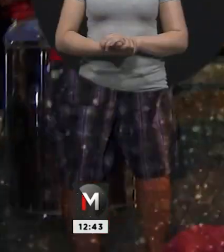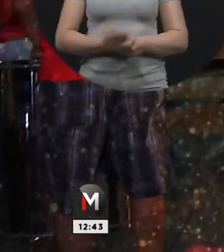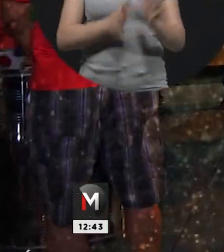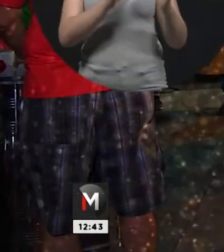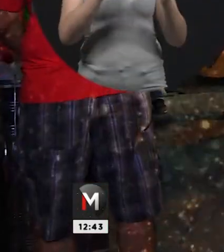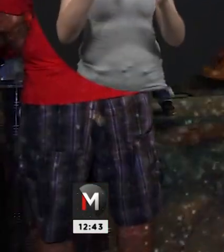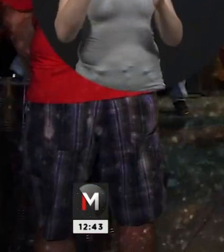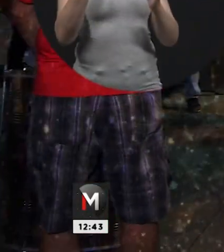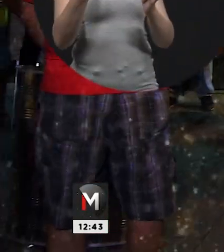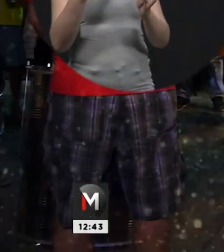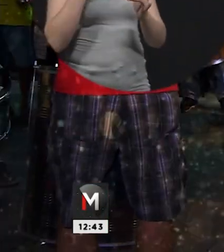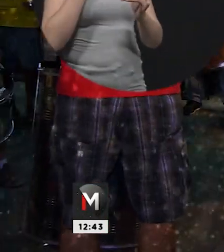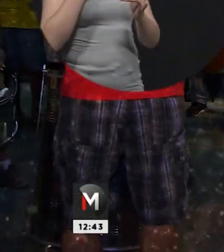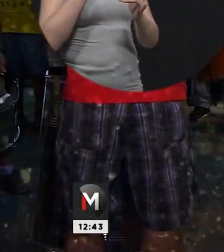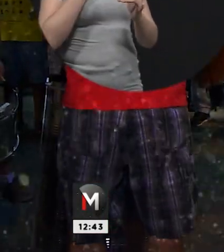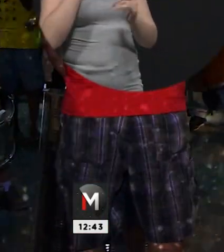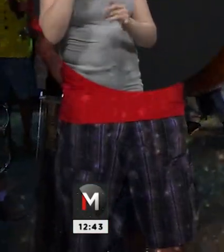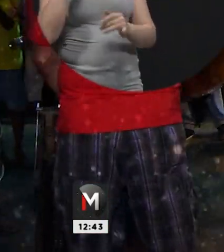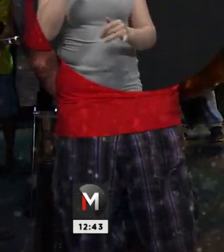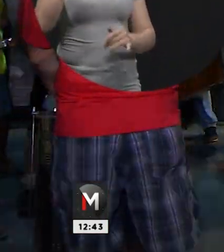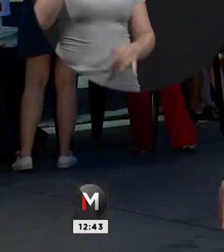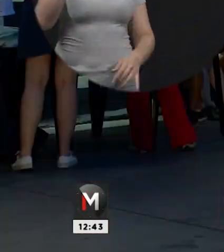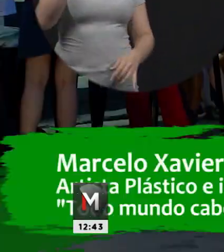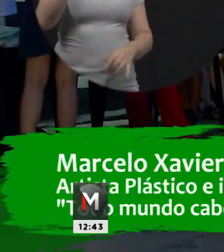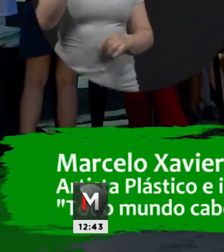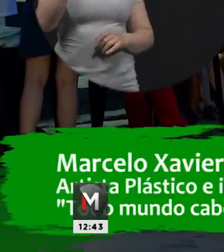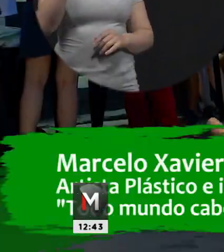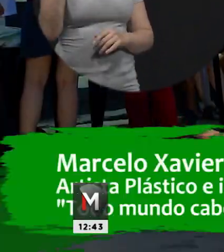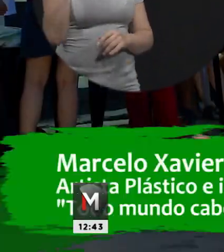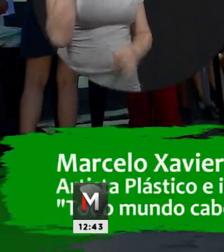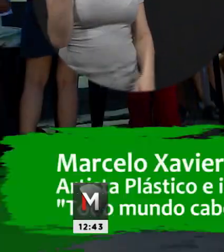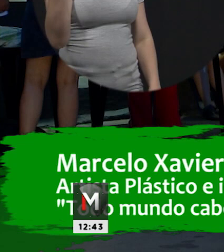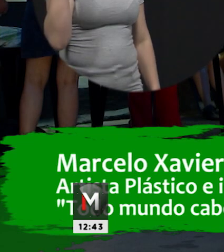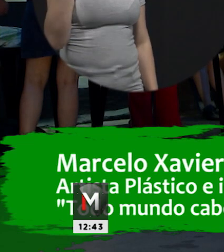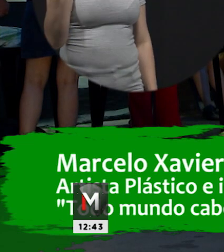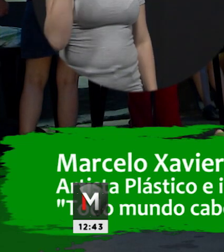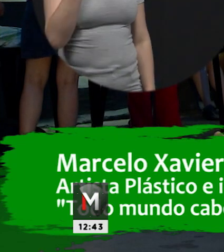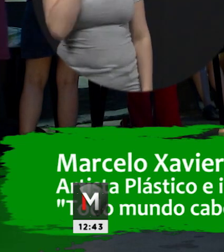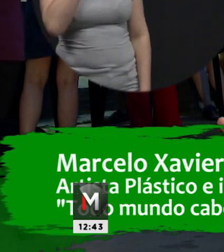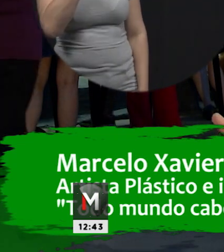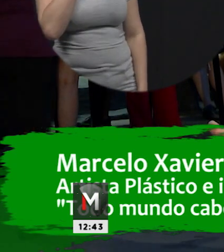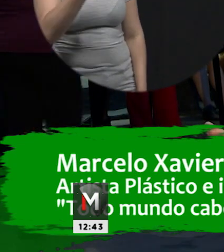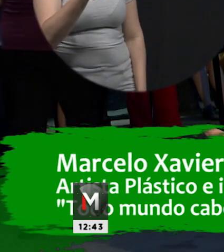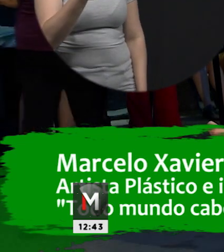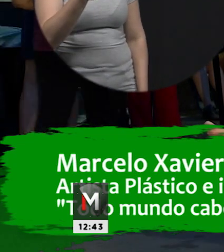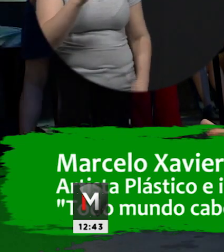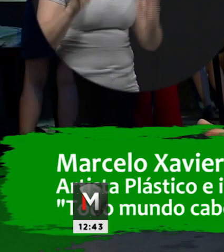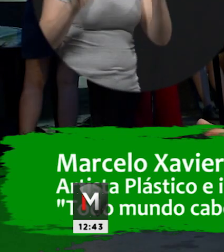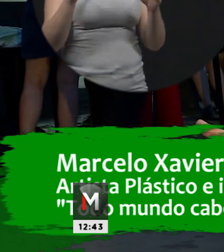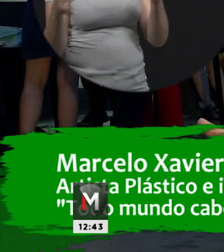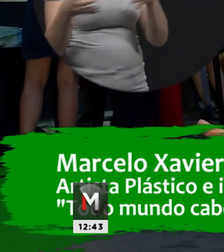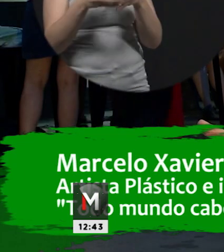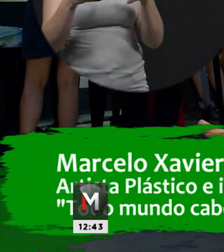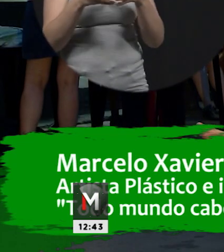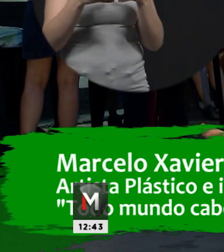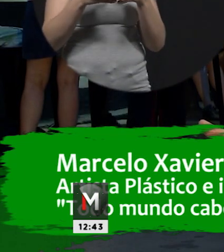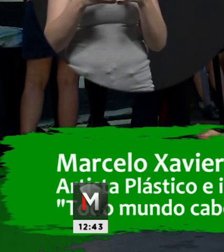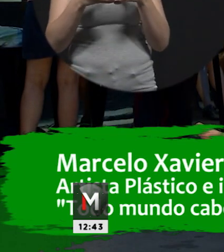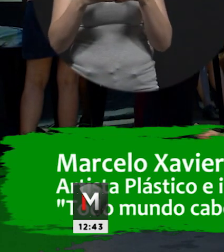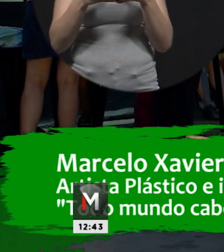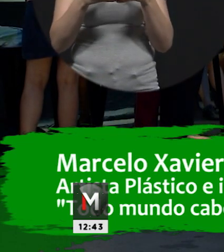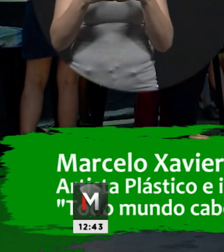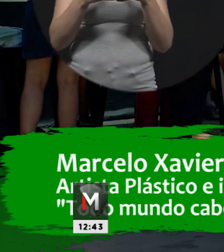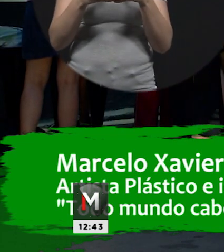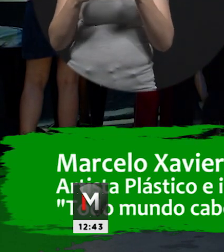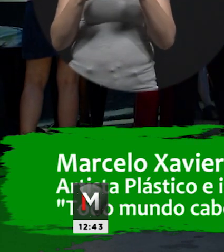Meu genro, Léo Medina, Leonardo Medina, ele me cutucou, me sugeriu que eu fizesse um